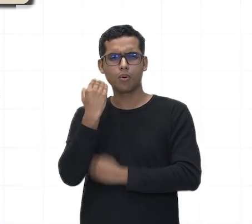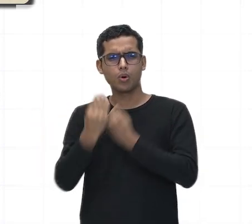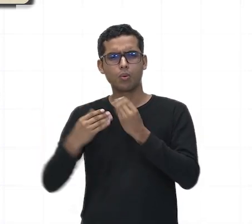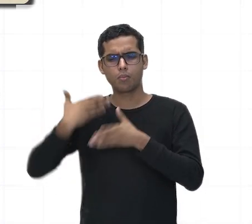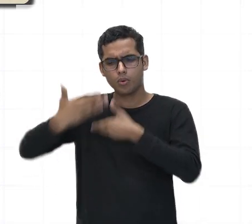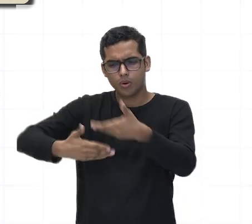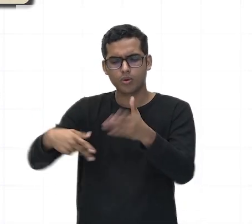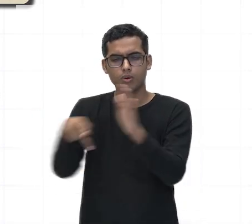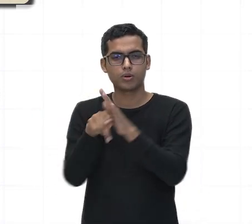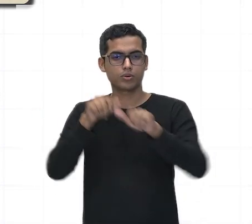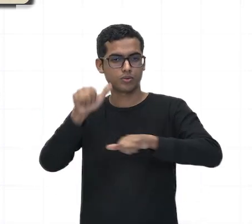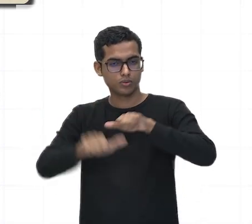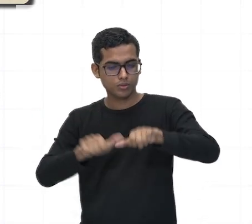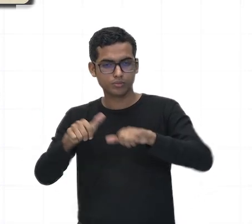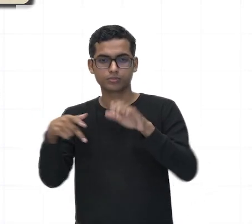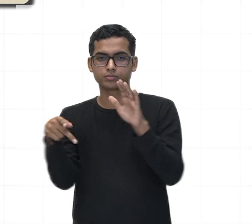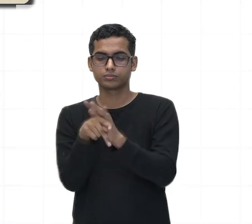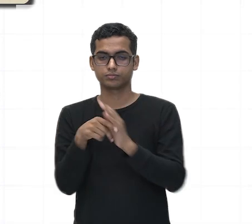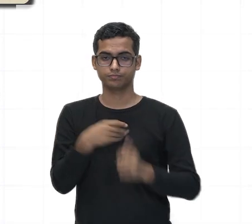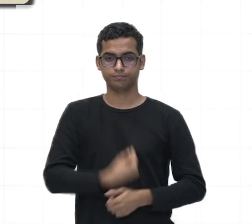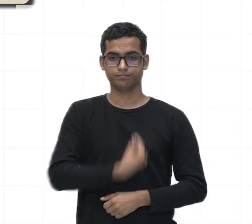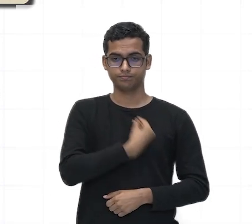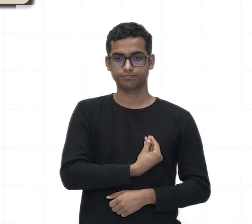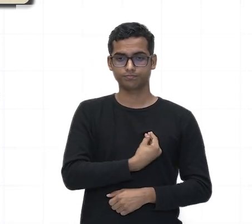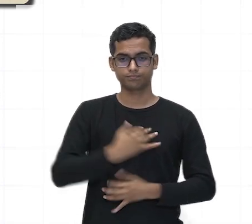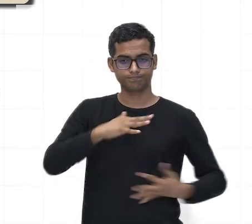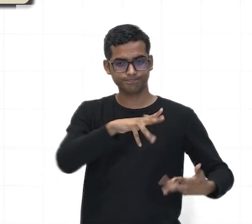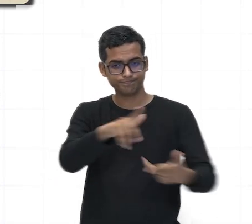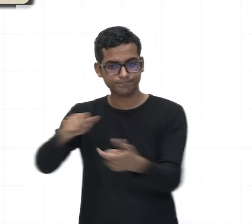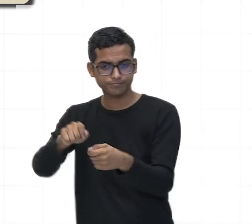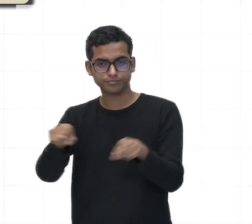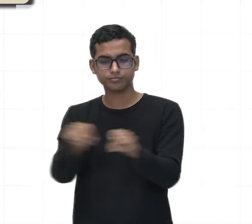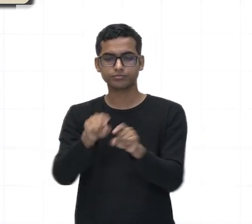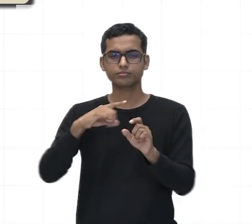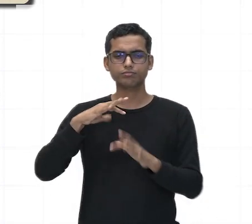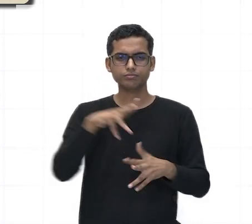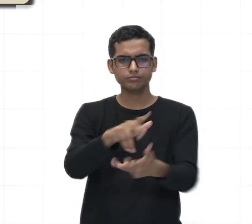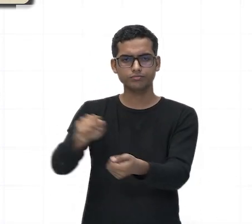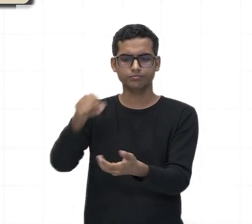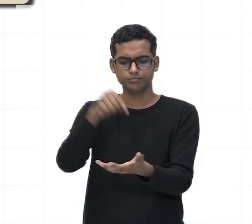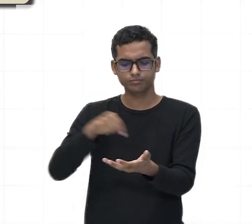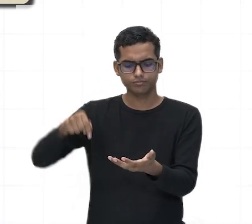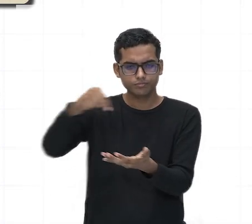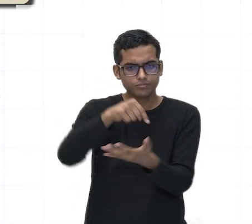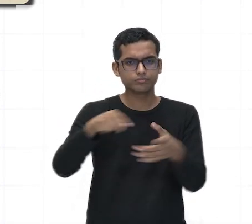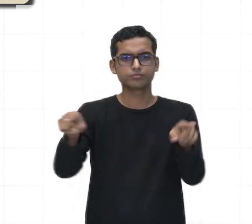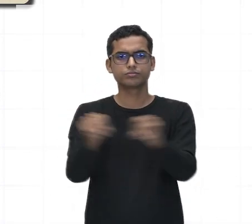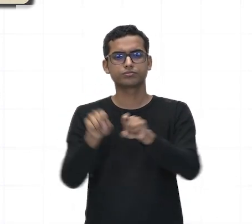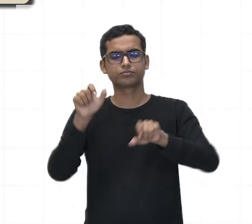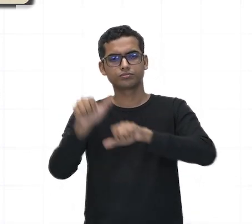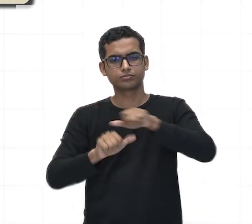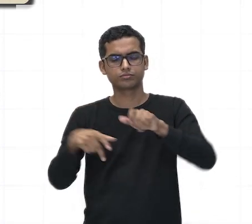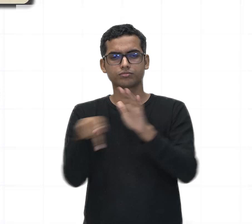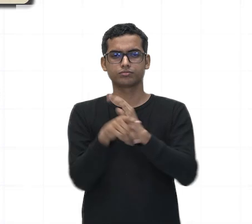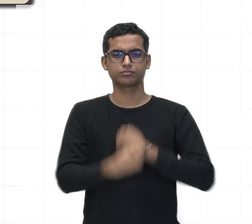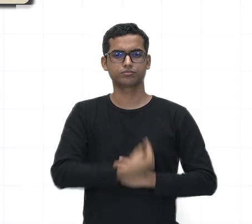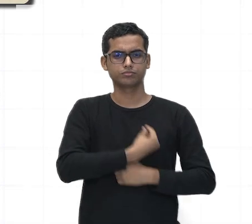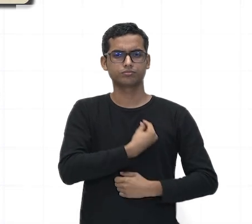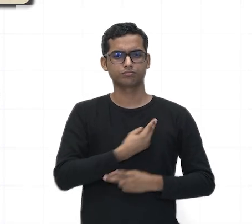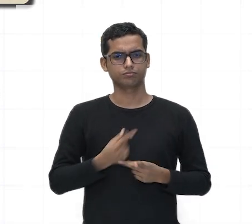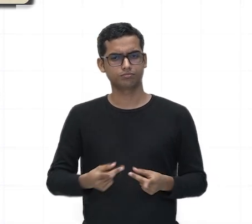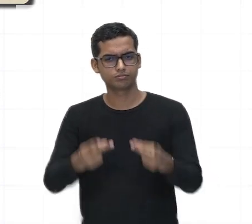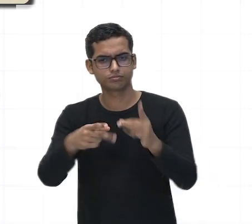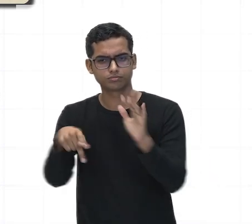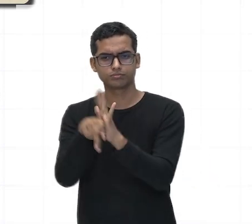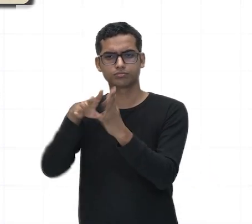da vida terrena, da vida imanente, né, da vida terrena e material, para a vida eterna,